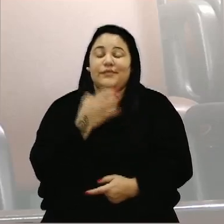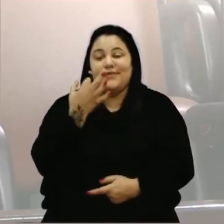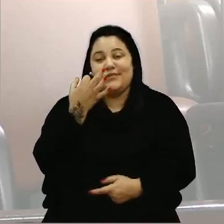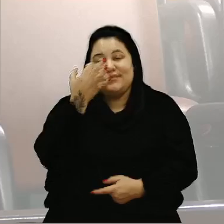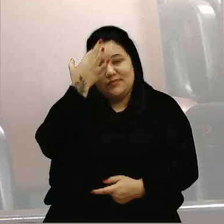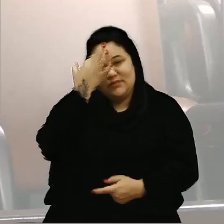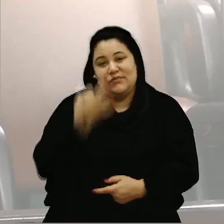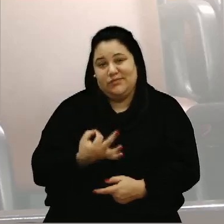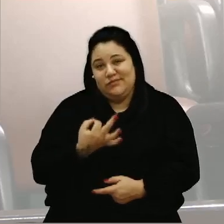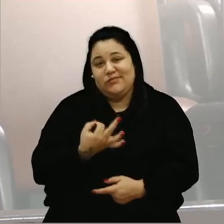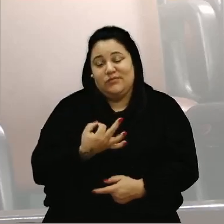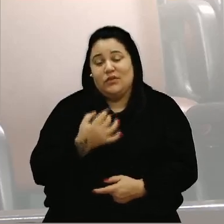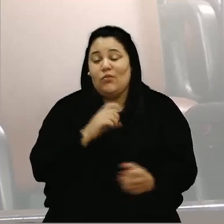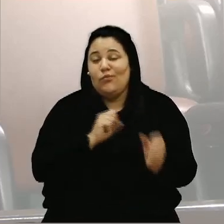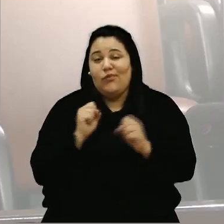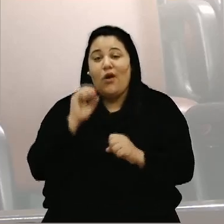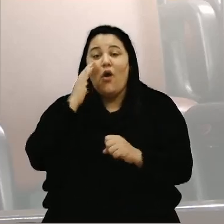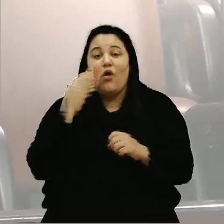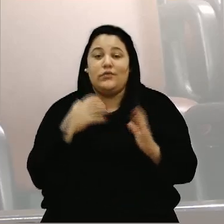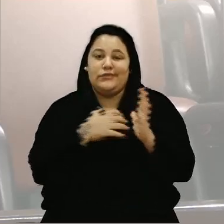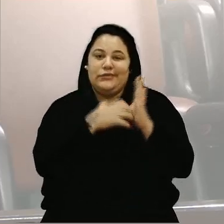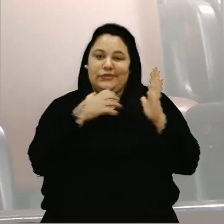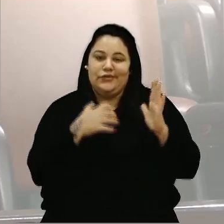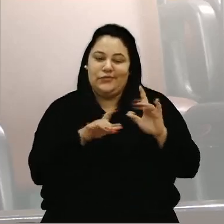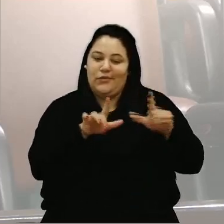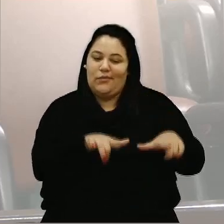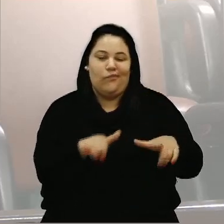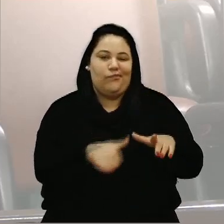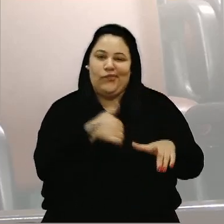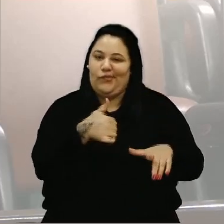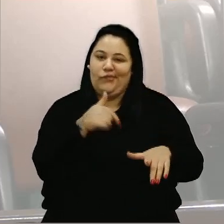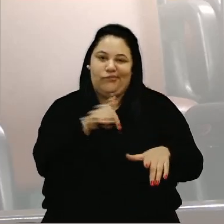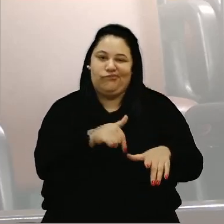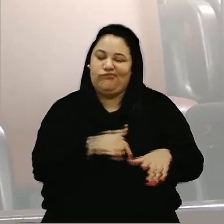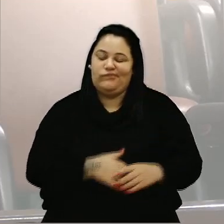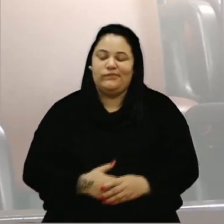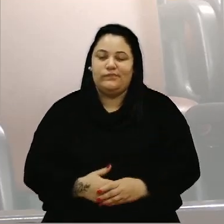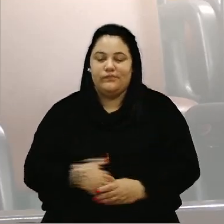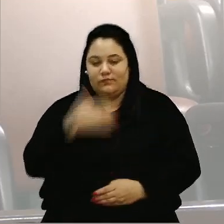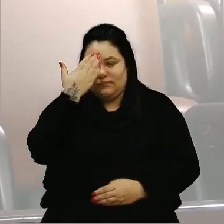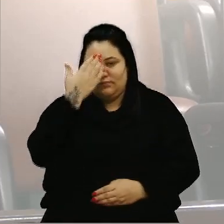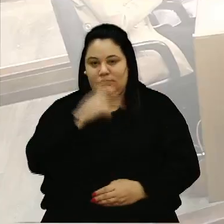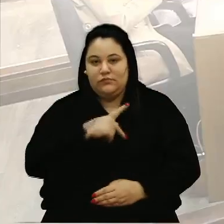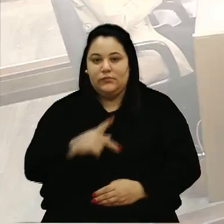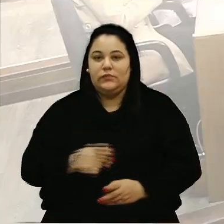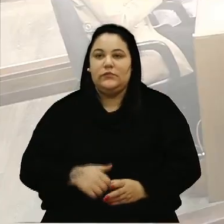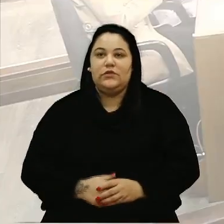pode acontecer um acidente que não seria ali o local da farmácia. Obrigado, presidente.